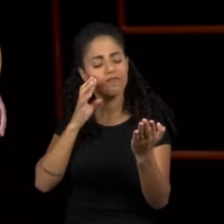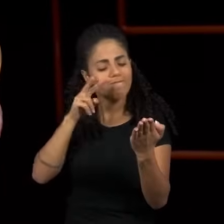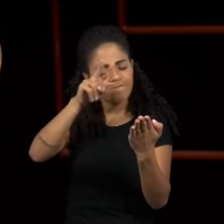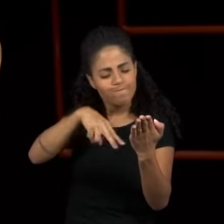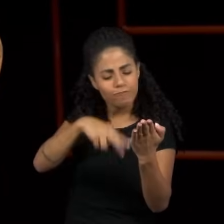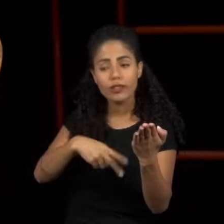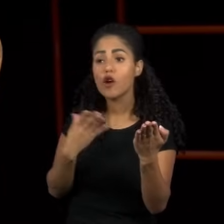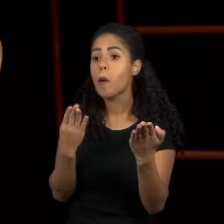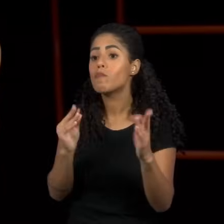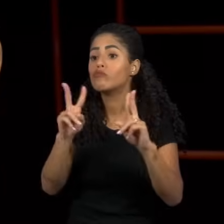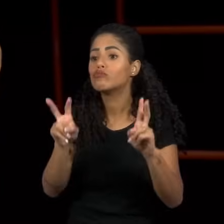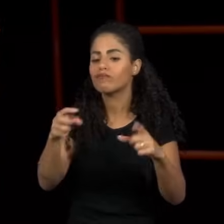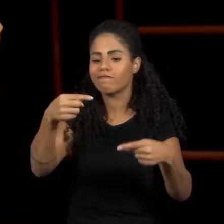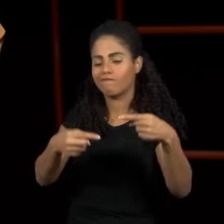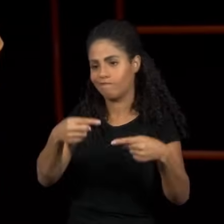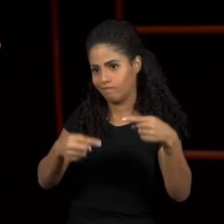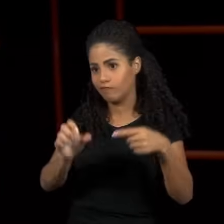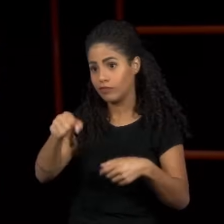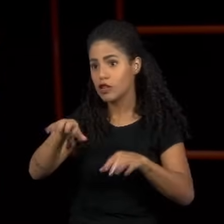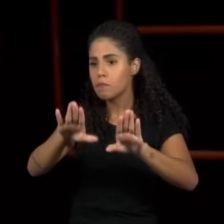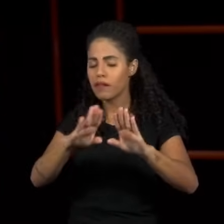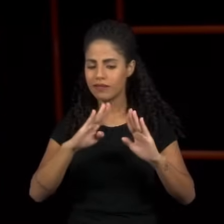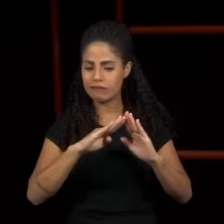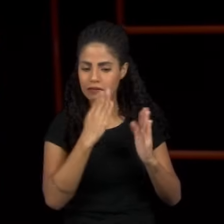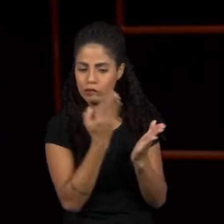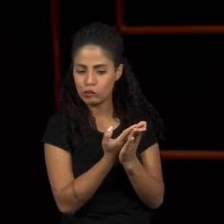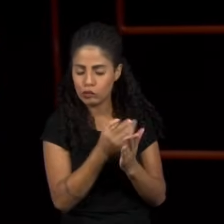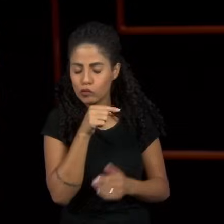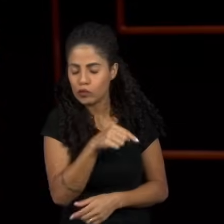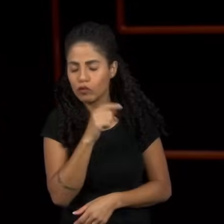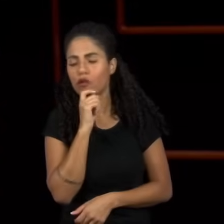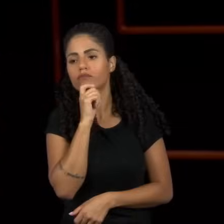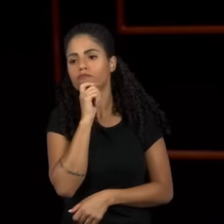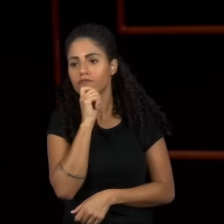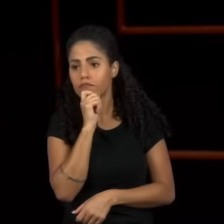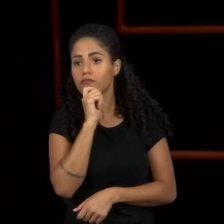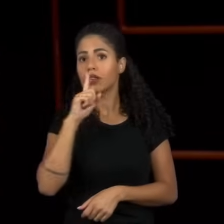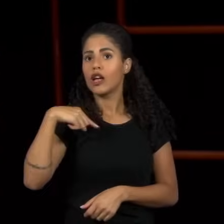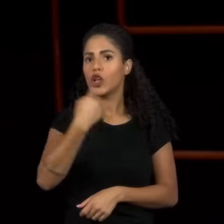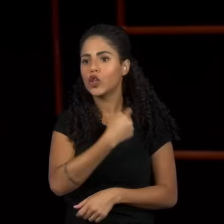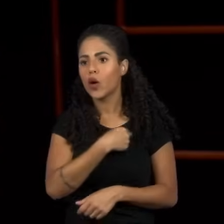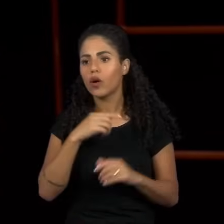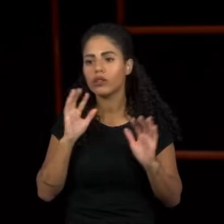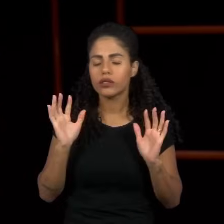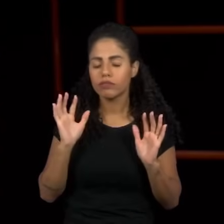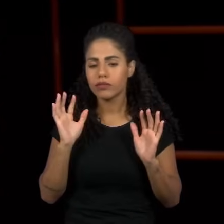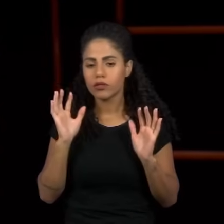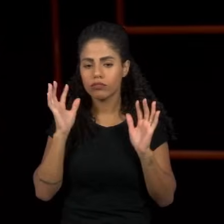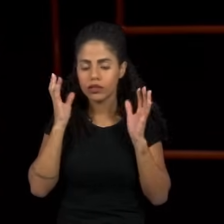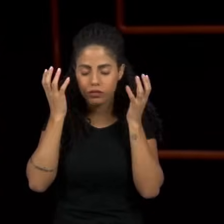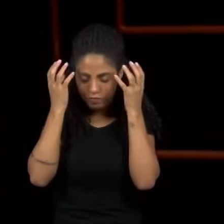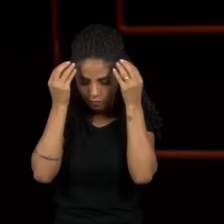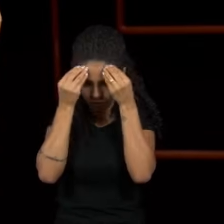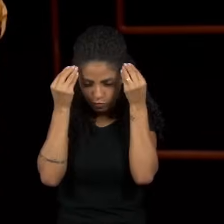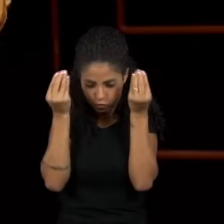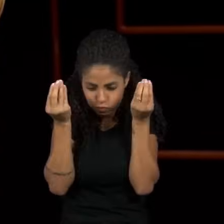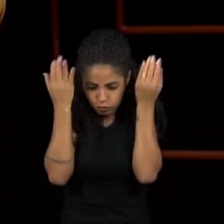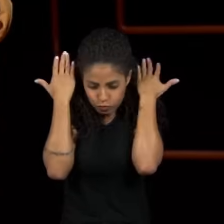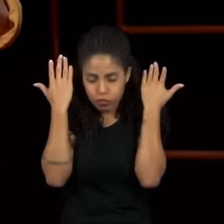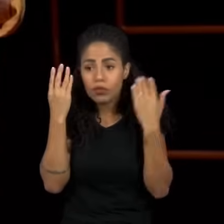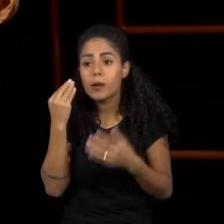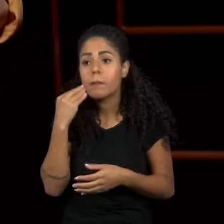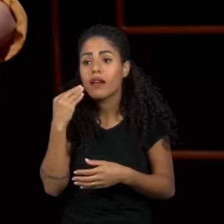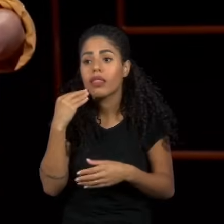tal. Mas na escola, a gente um pouco que bloqueava para poder